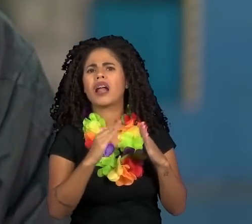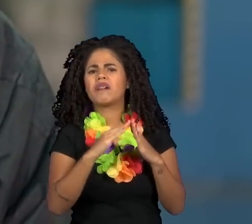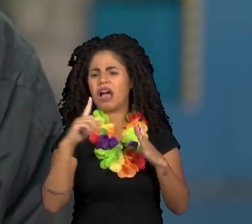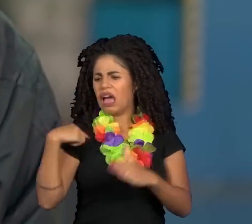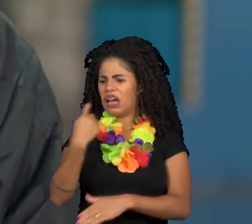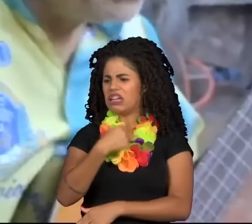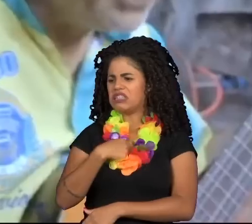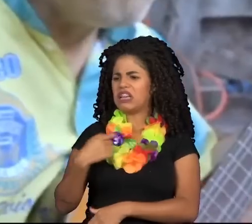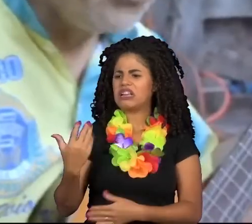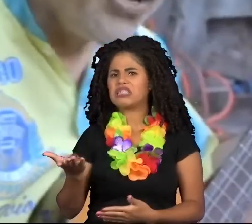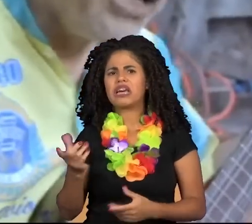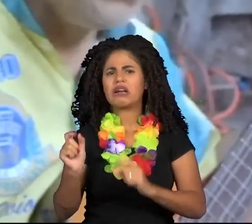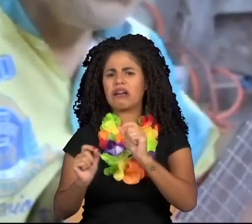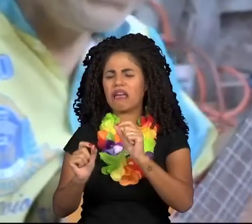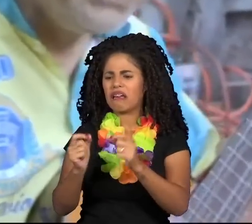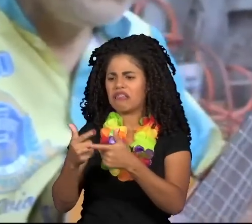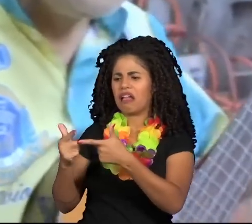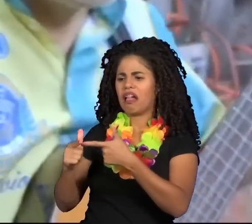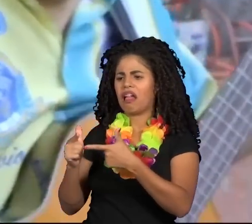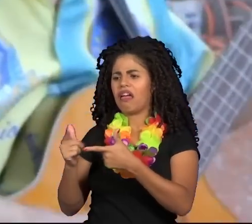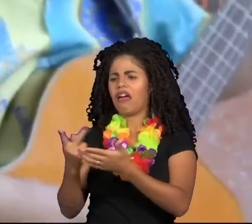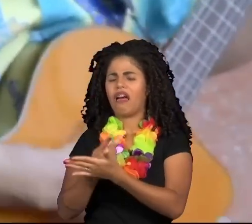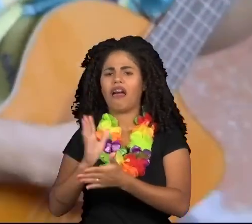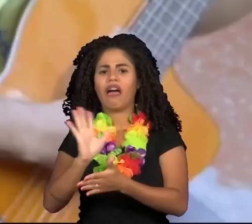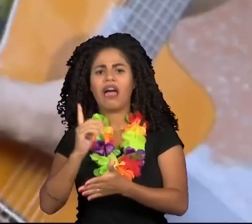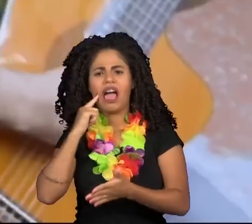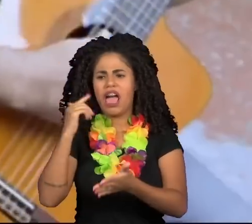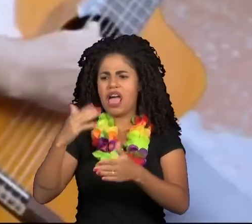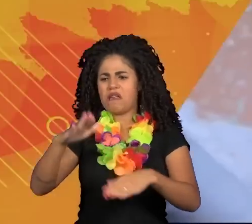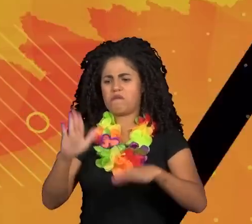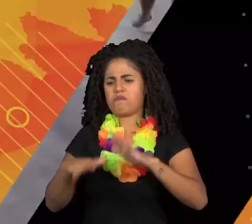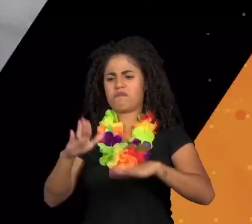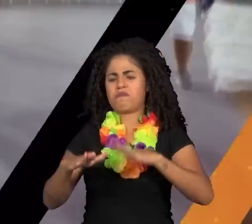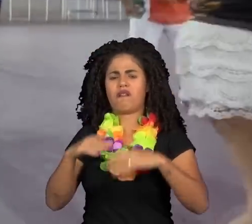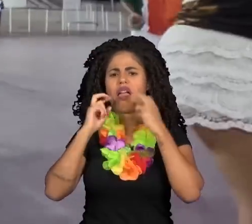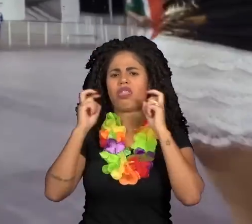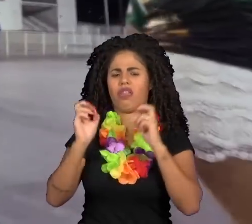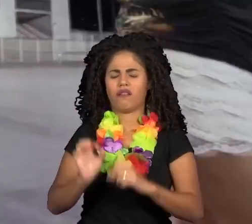nós éramos um desordeiro. Eles estavam fazendo batucada e cantando.